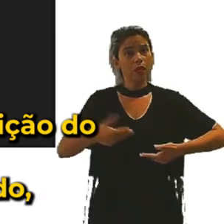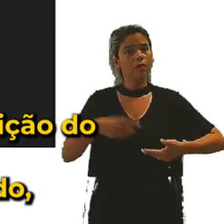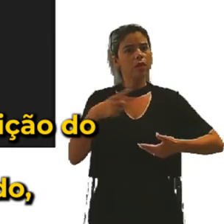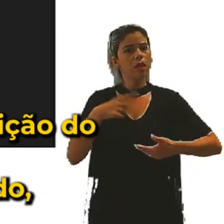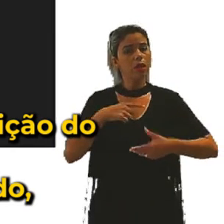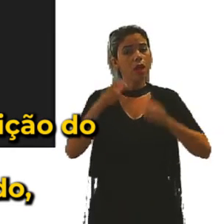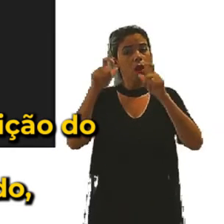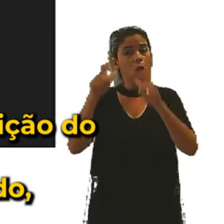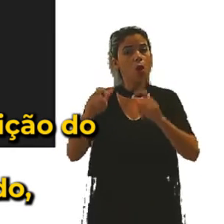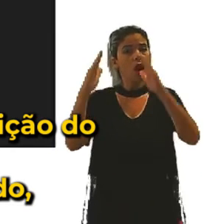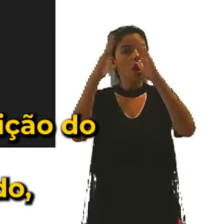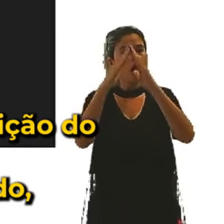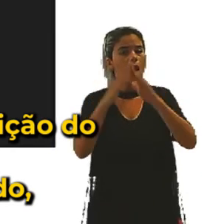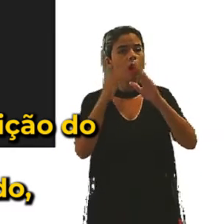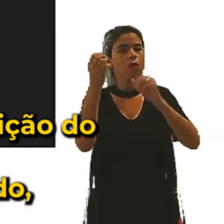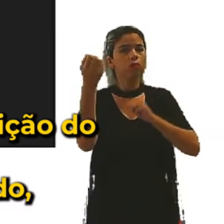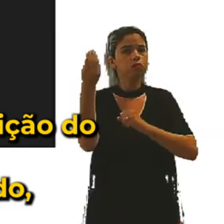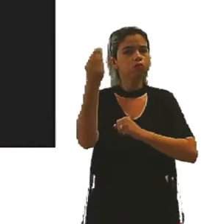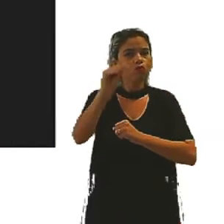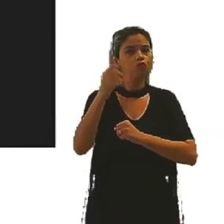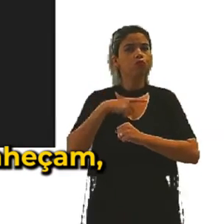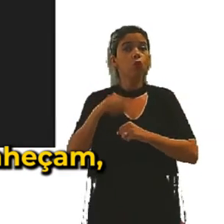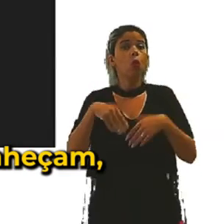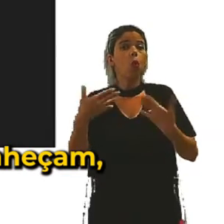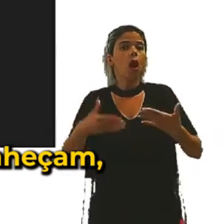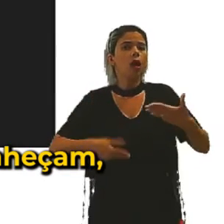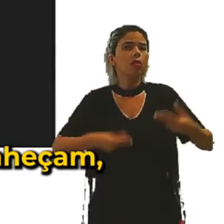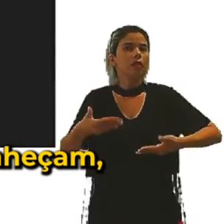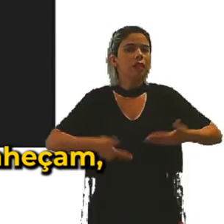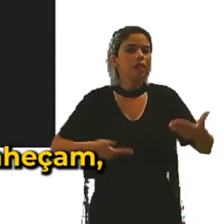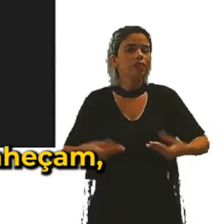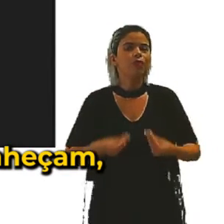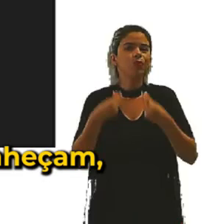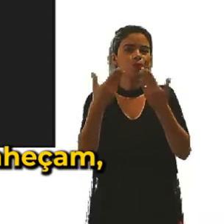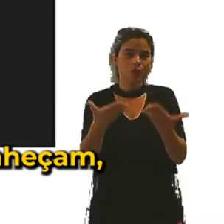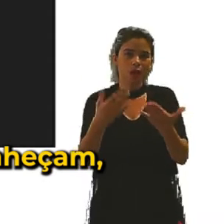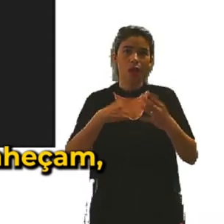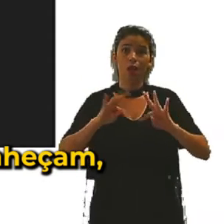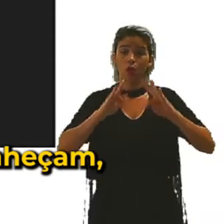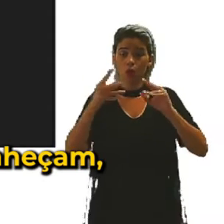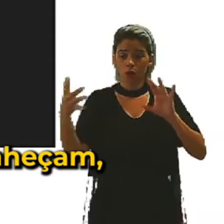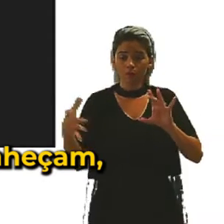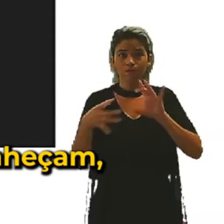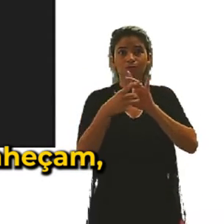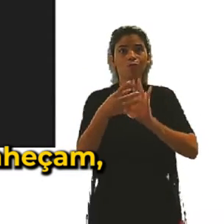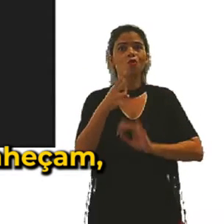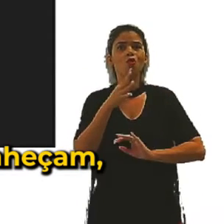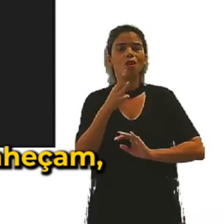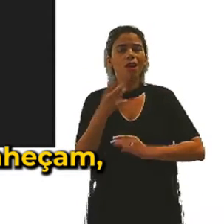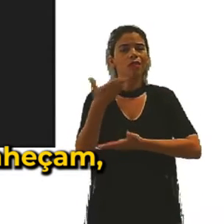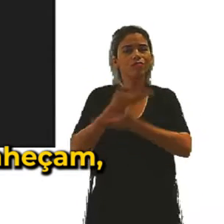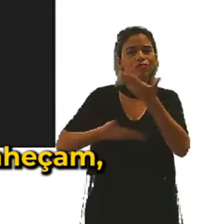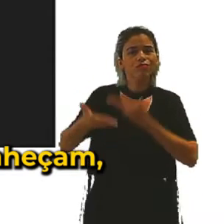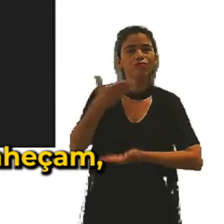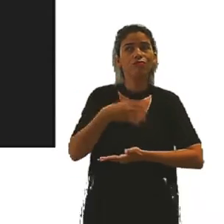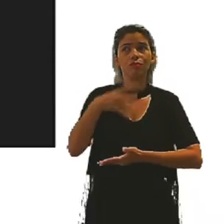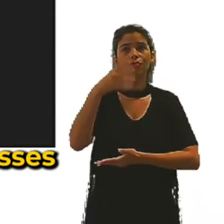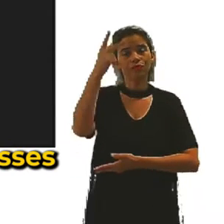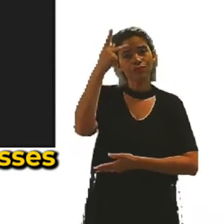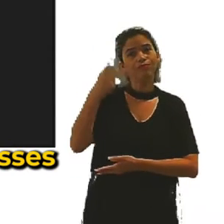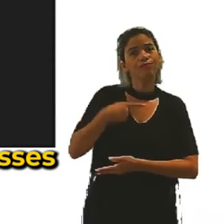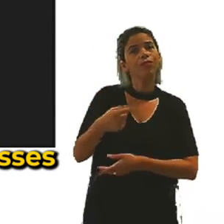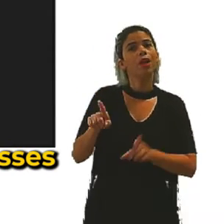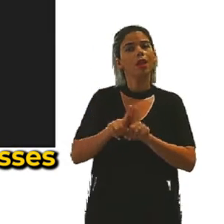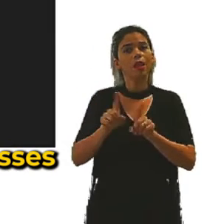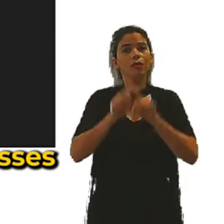endereço, telefones, público-alvo e serviço ofertado, para que todos os parceiros conheçam seus serviços